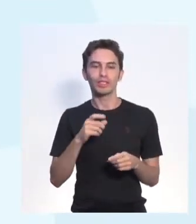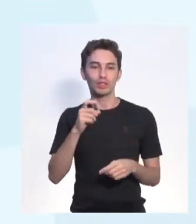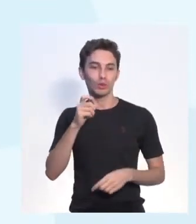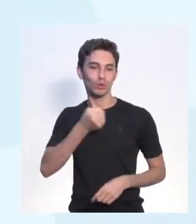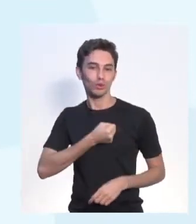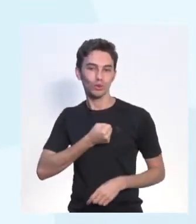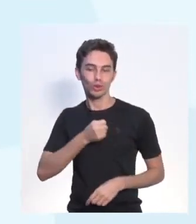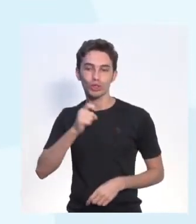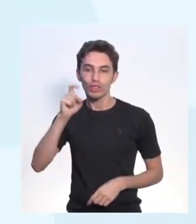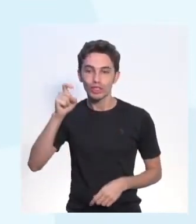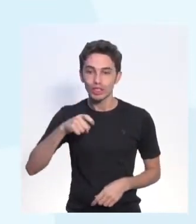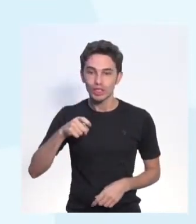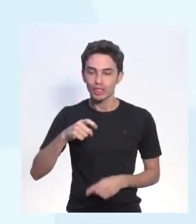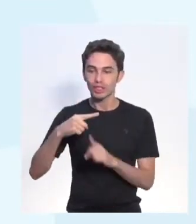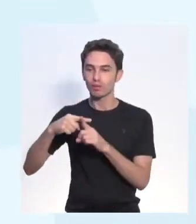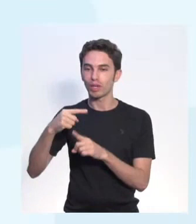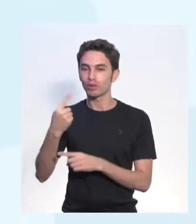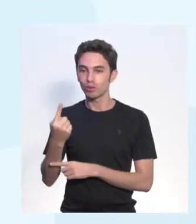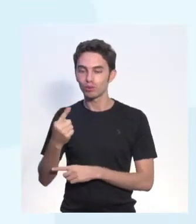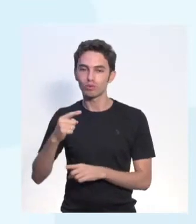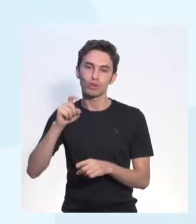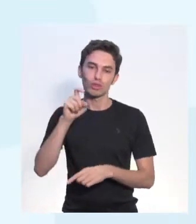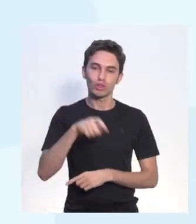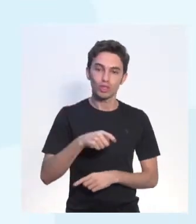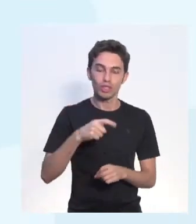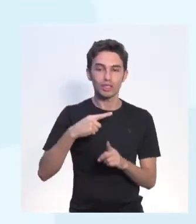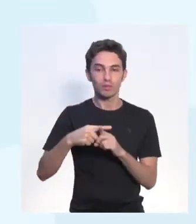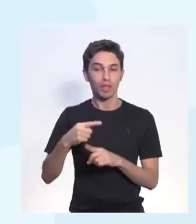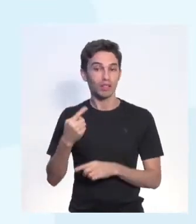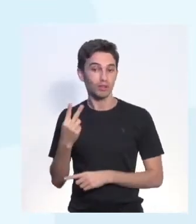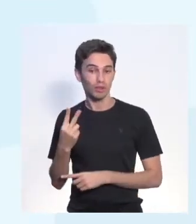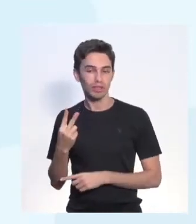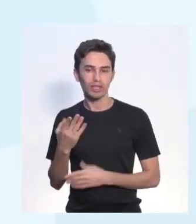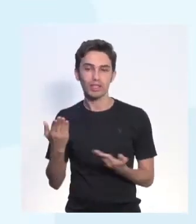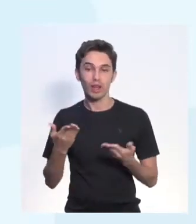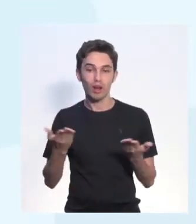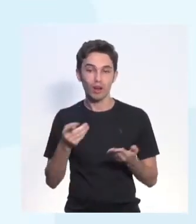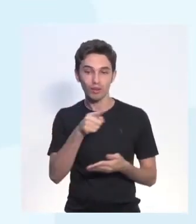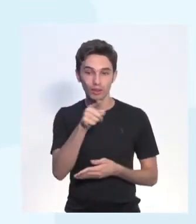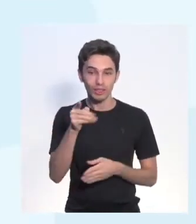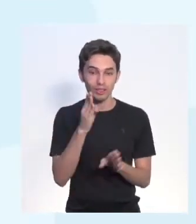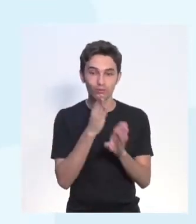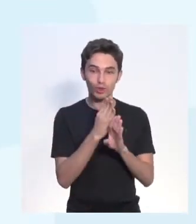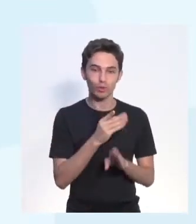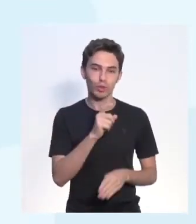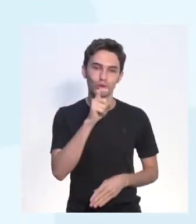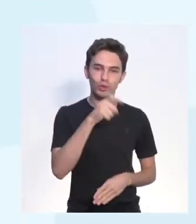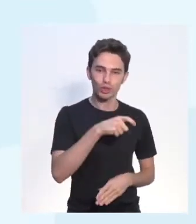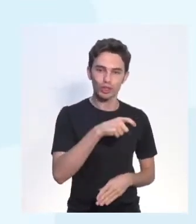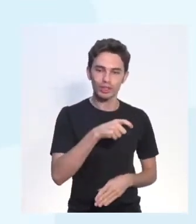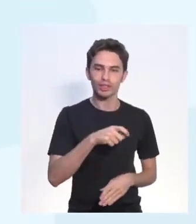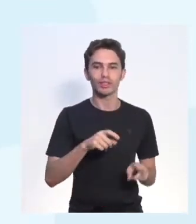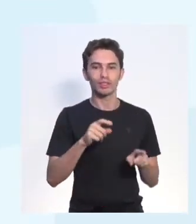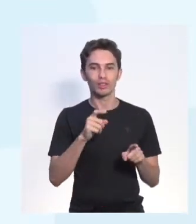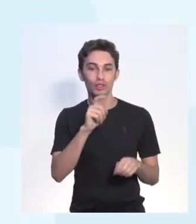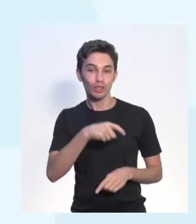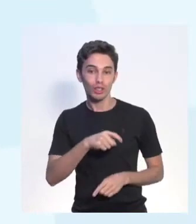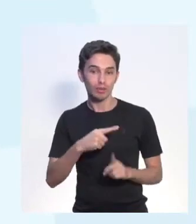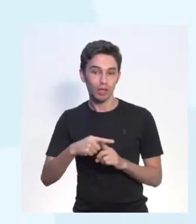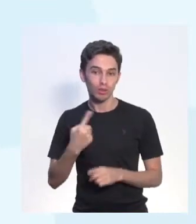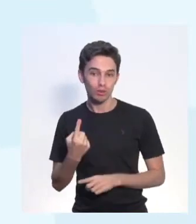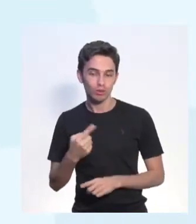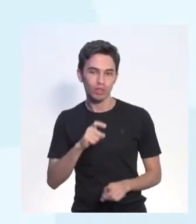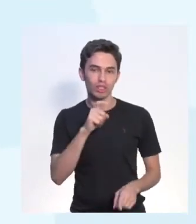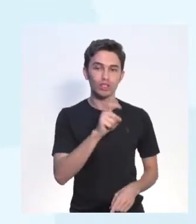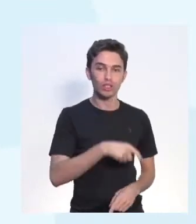você responda para mim no chat? O valor do x, o valor do x mais 1 e o valor do x mais 2. Professora Inês, quanto